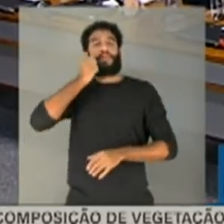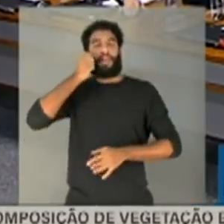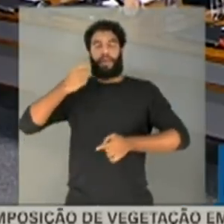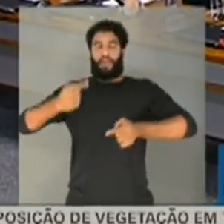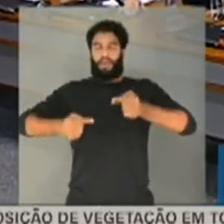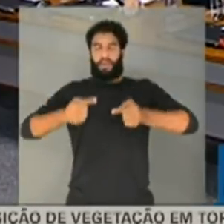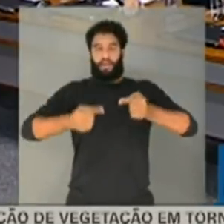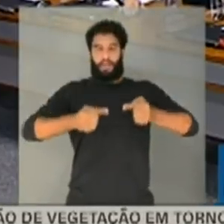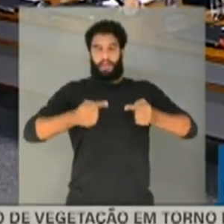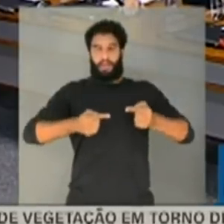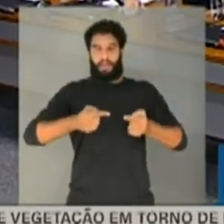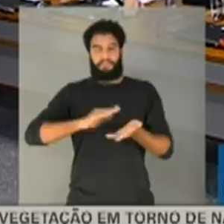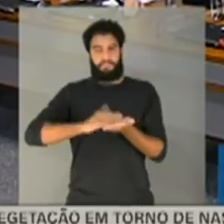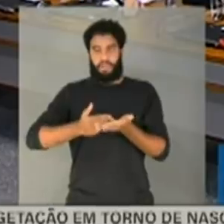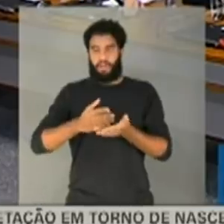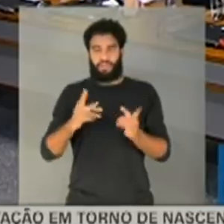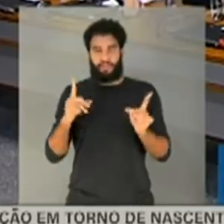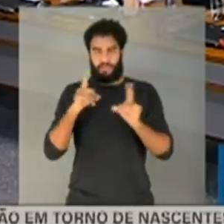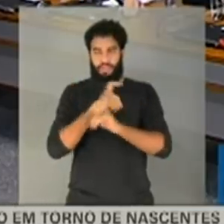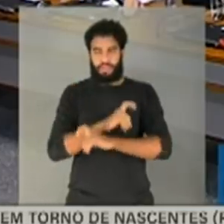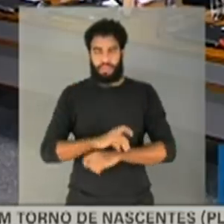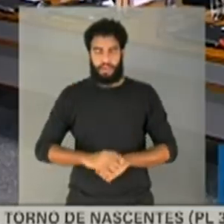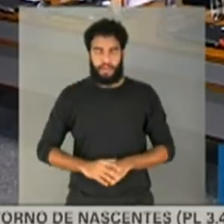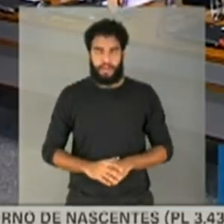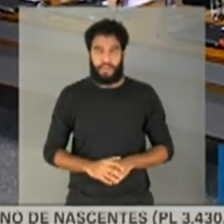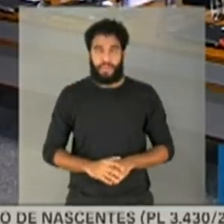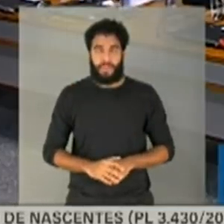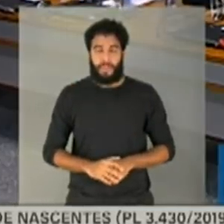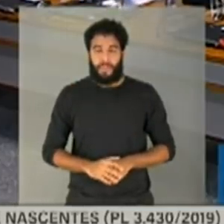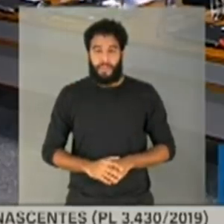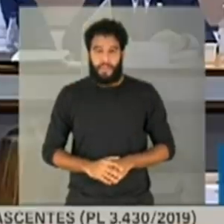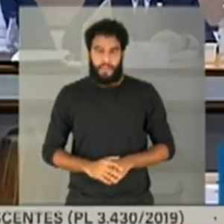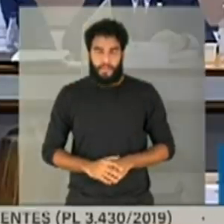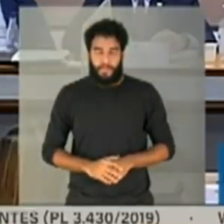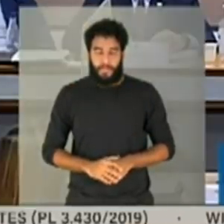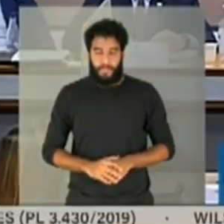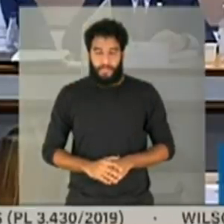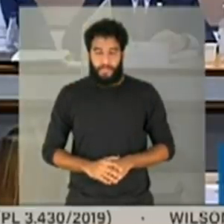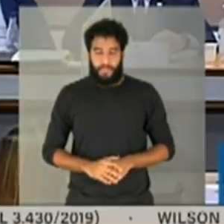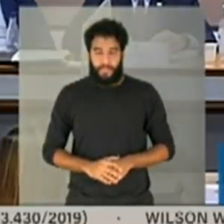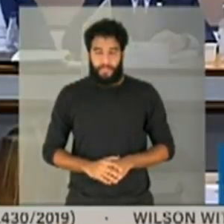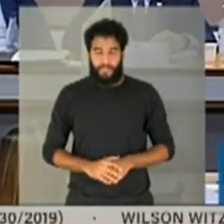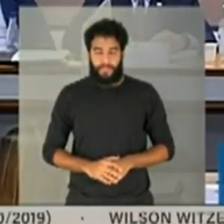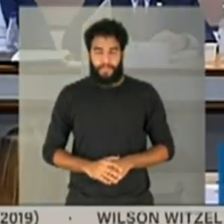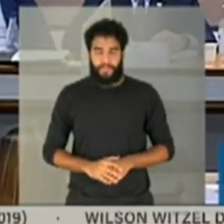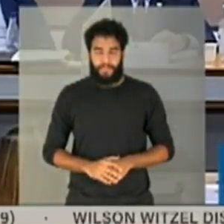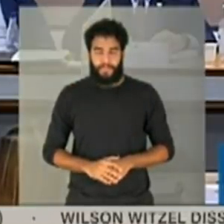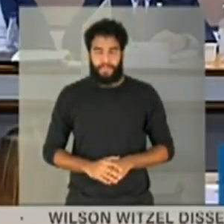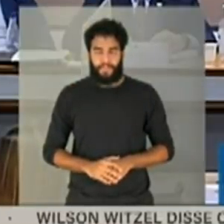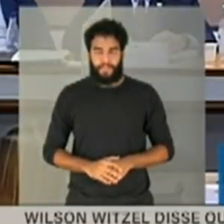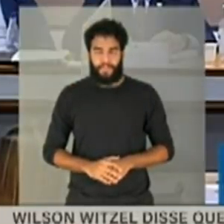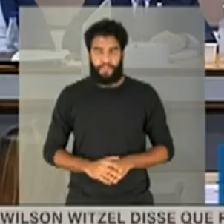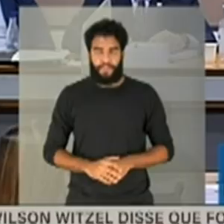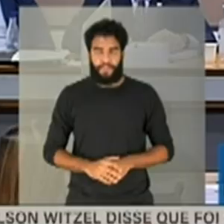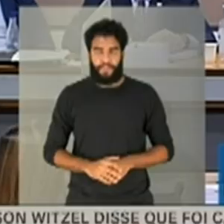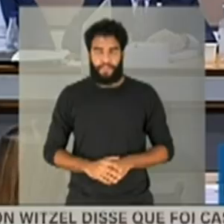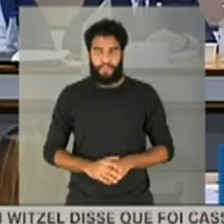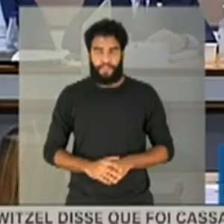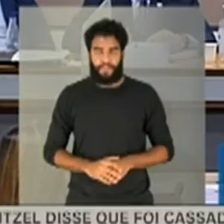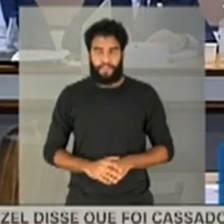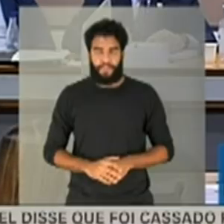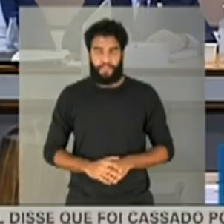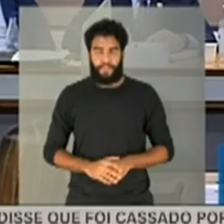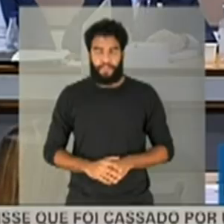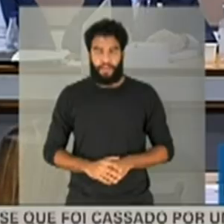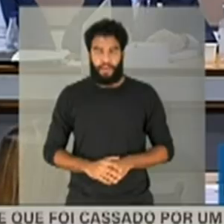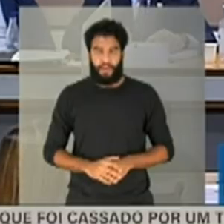desculpa. Interrompeu. Só um minutinho. Presidente, eu estou sendo... Veja bem. Só um minutinho. Espera aí. Por favor. Presidente, a questão é a seguinte, presidente. Senador